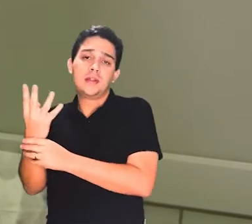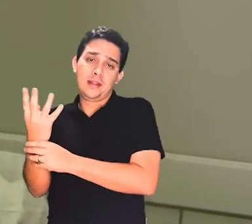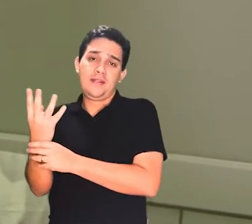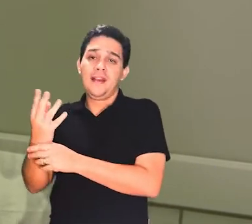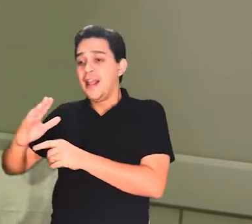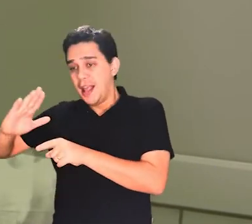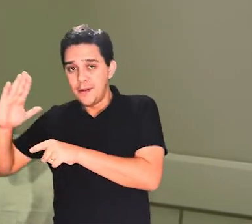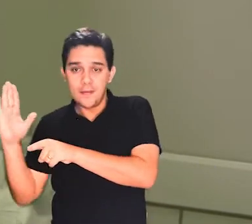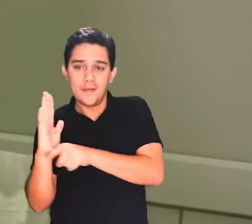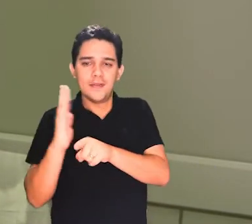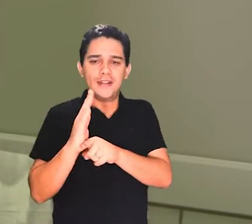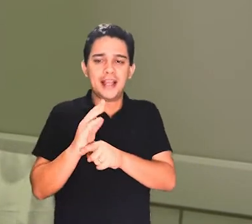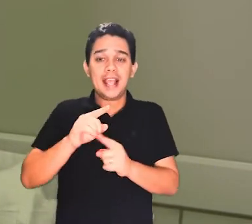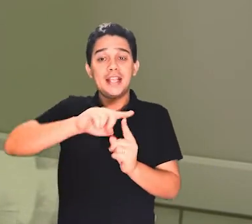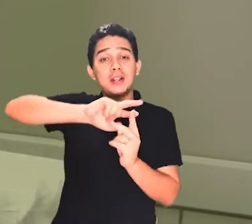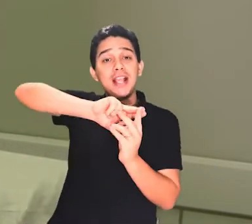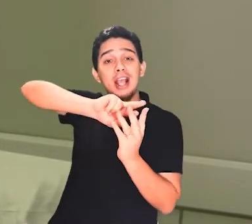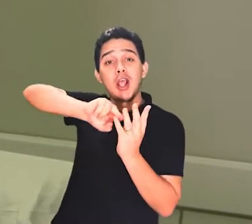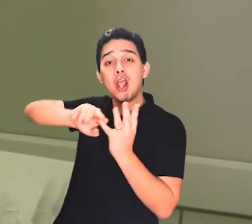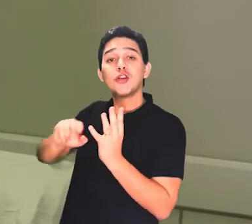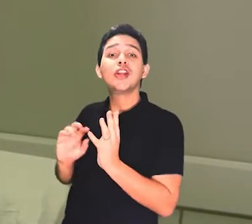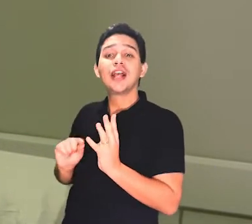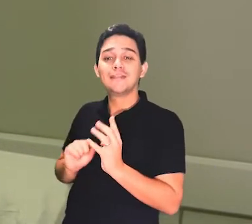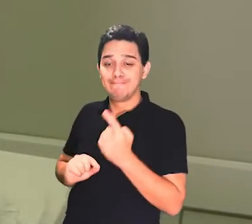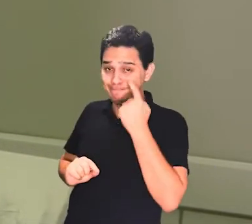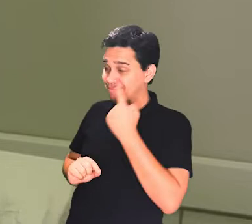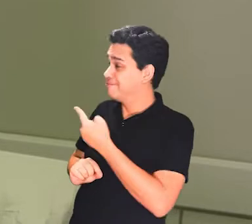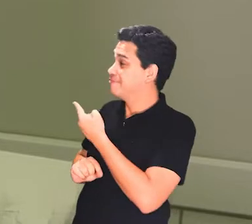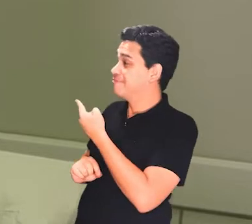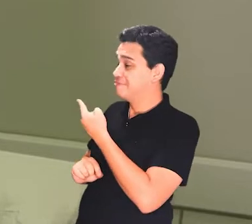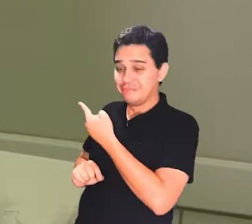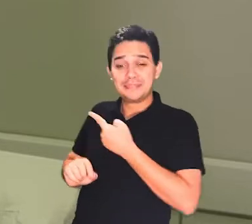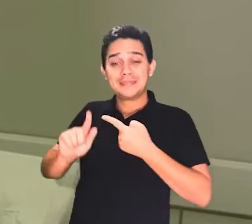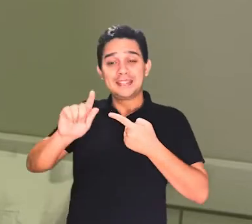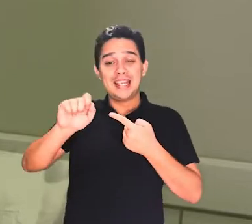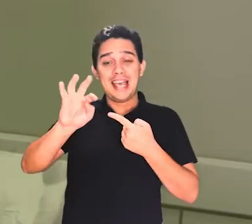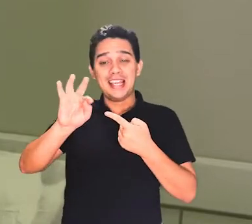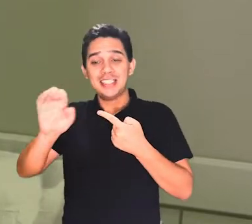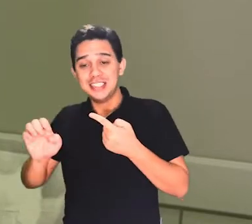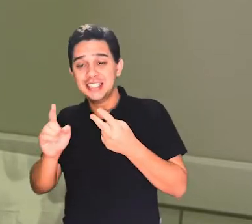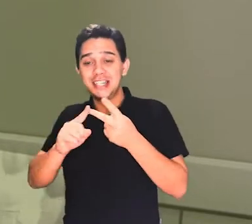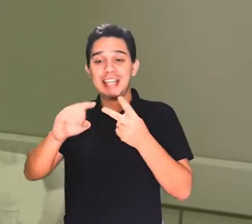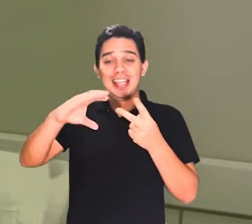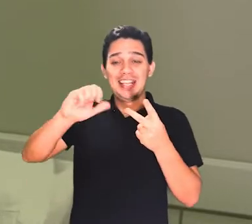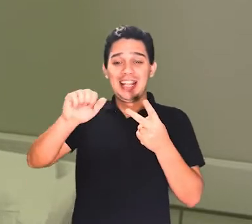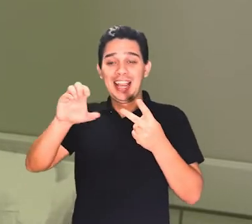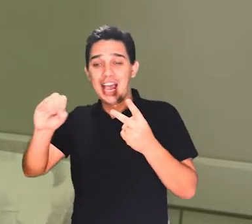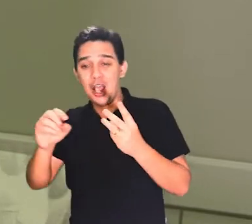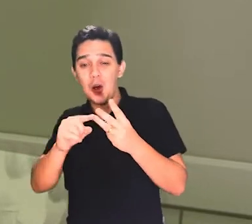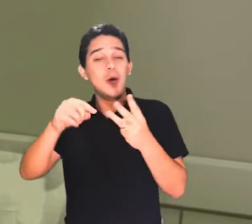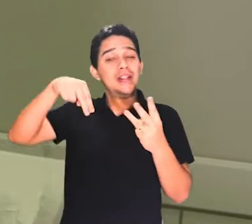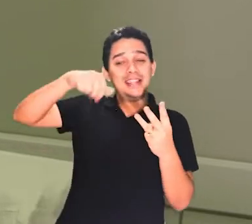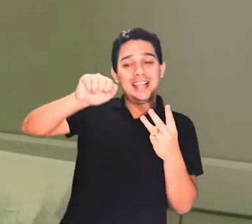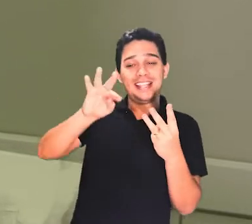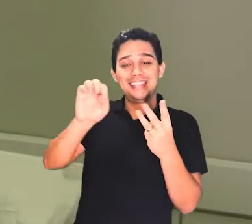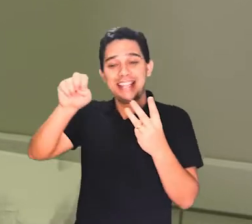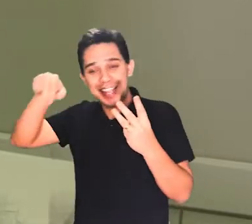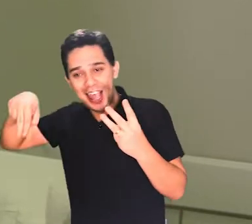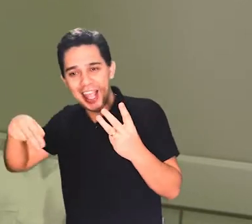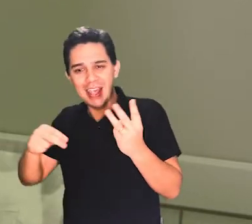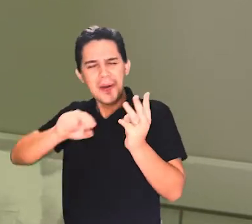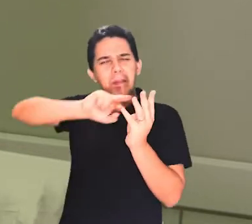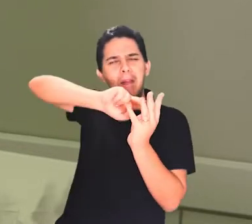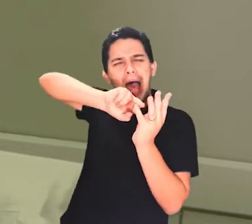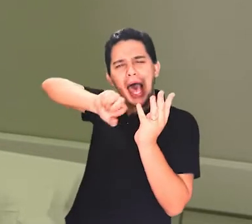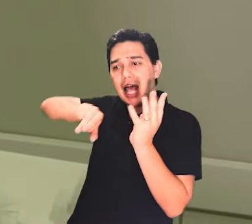de GAT, de CAUS apoiando, NATEM. Então, essas estruturas, que já são estruturas da